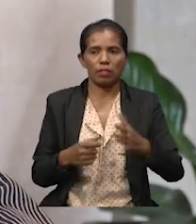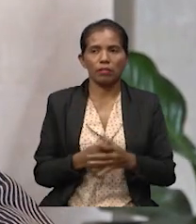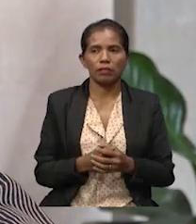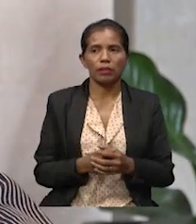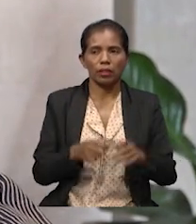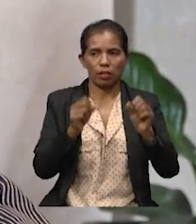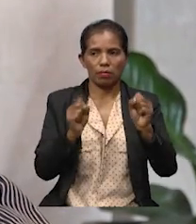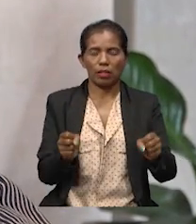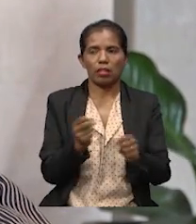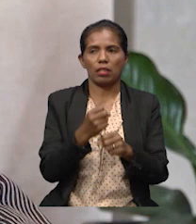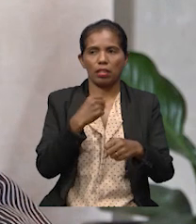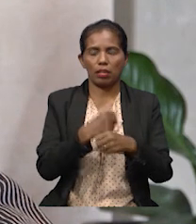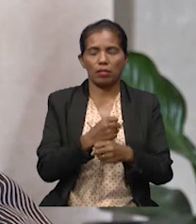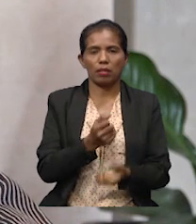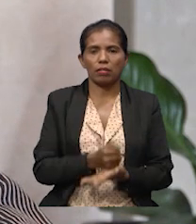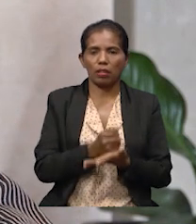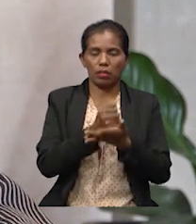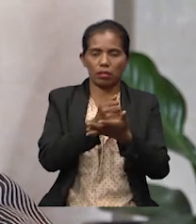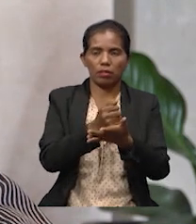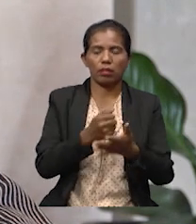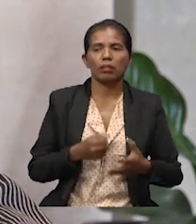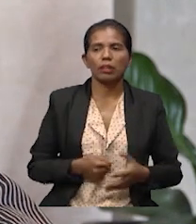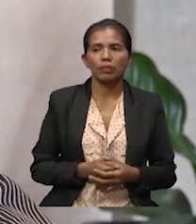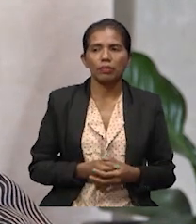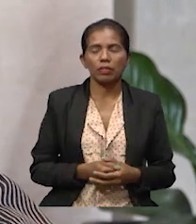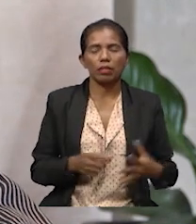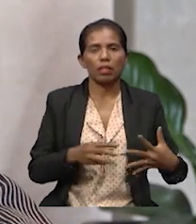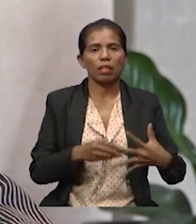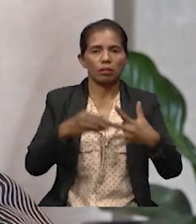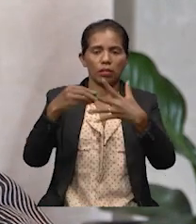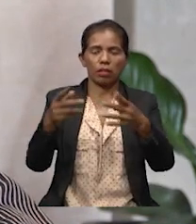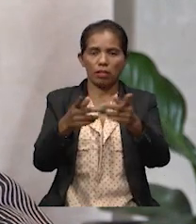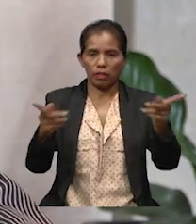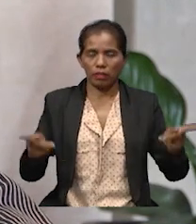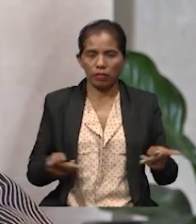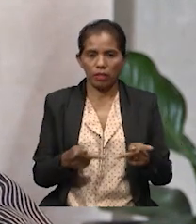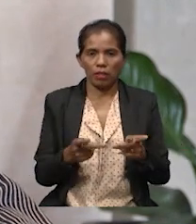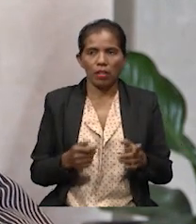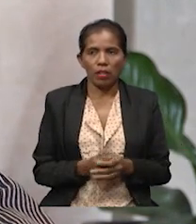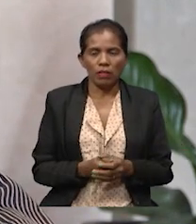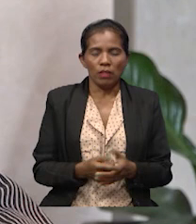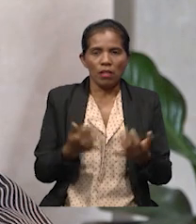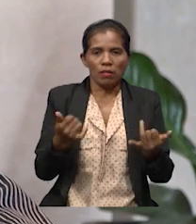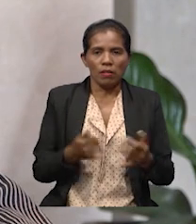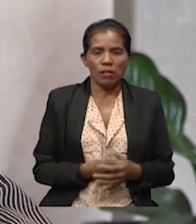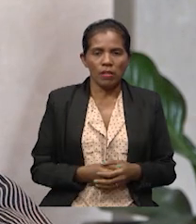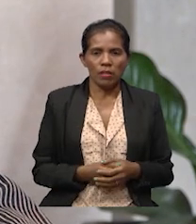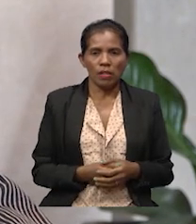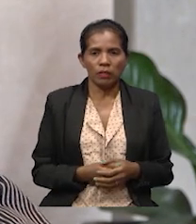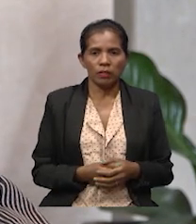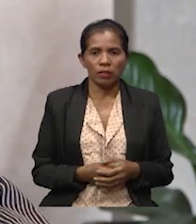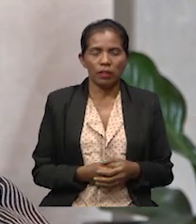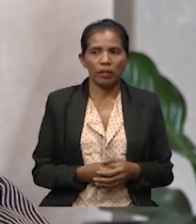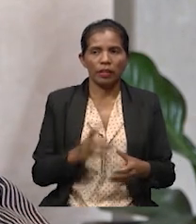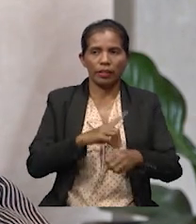Bele halo para que ajuda. Liliu fatin sir ne be darone tu